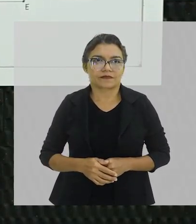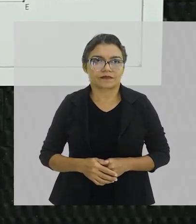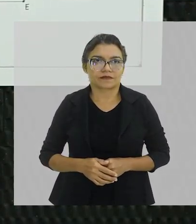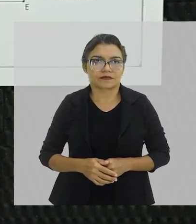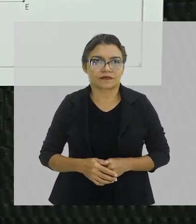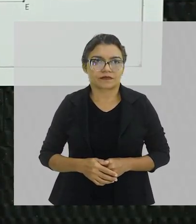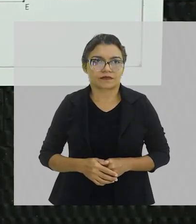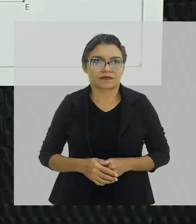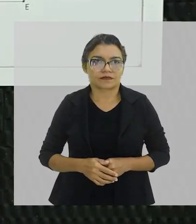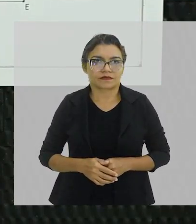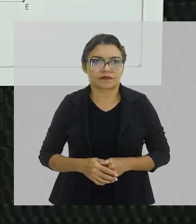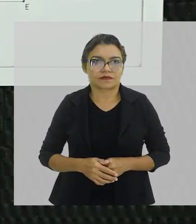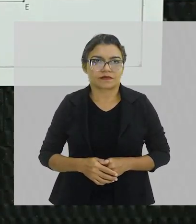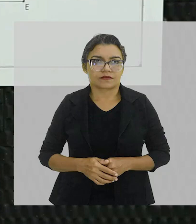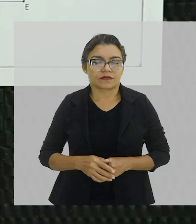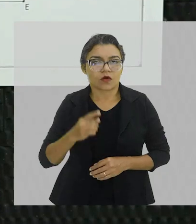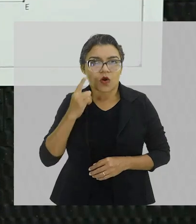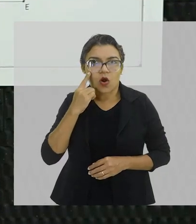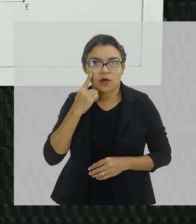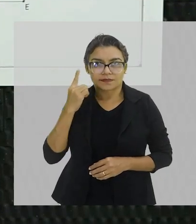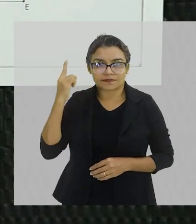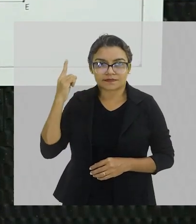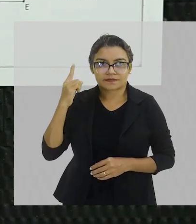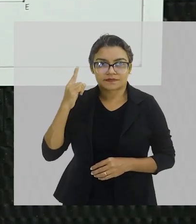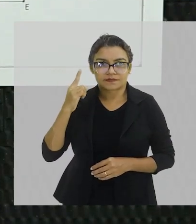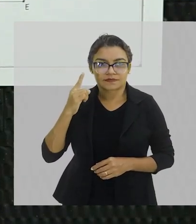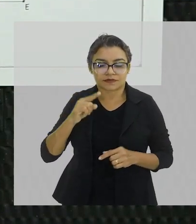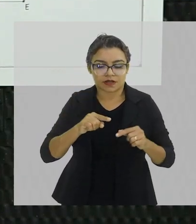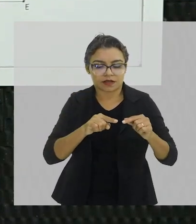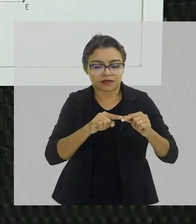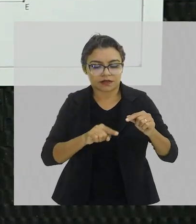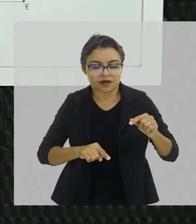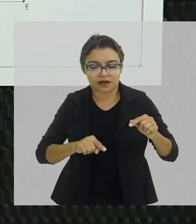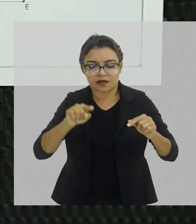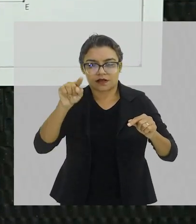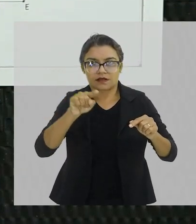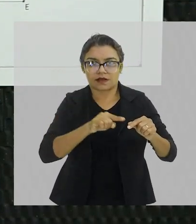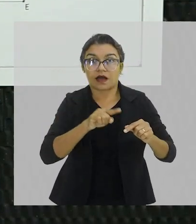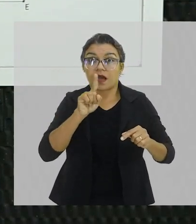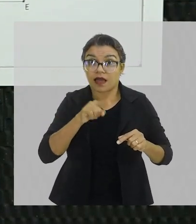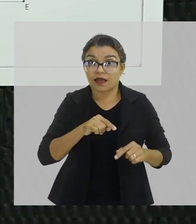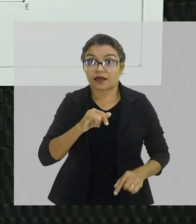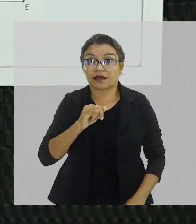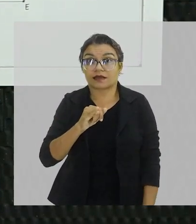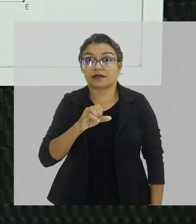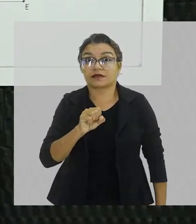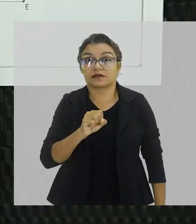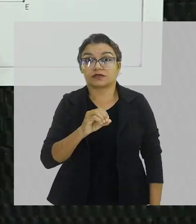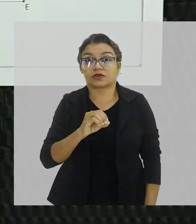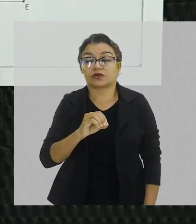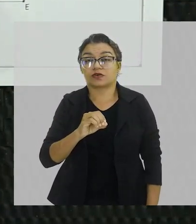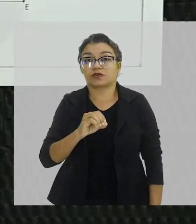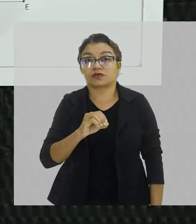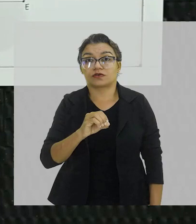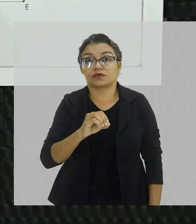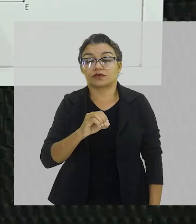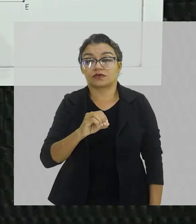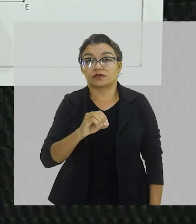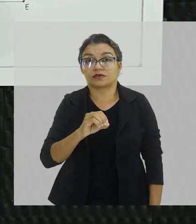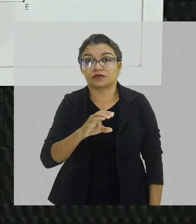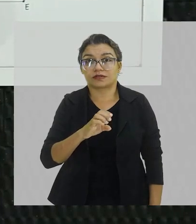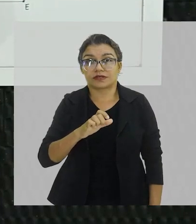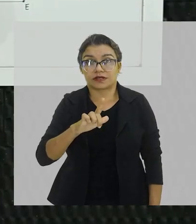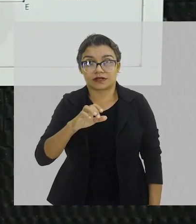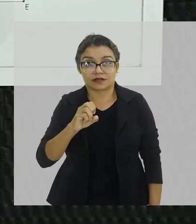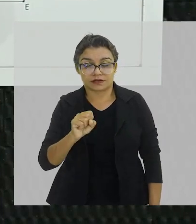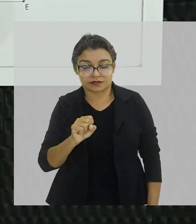ABA. Olha, que tipo de triângulo esse aqui é? Ele é um triângulo isósceles, tá? Esse lado, como esse polígono é